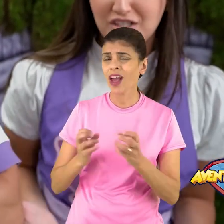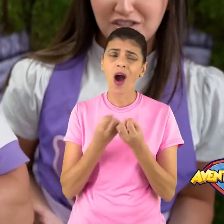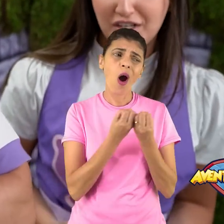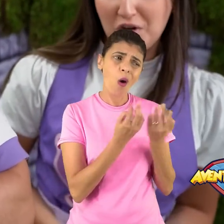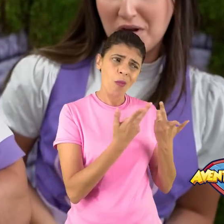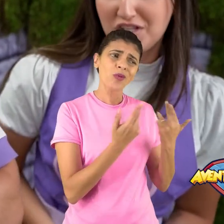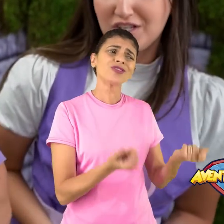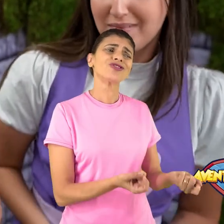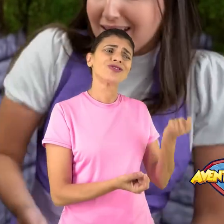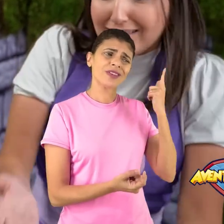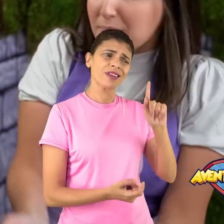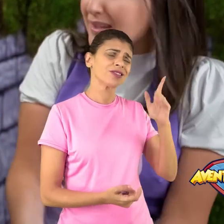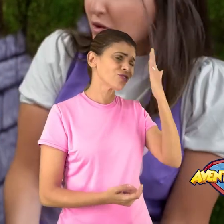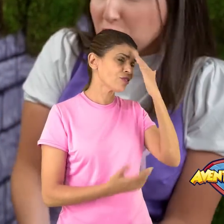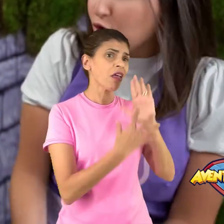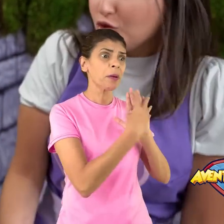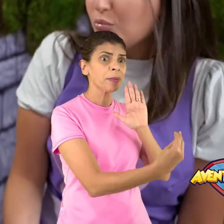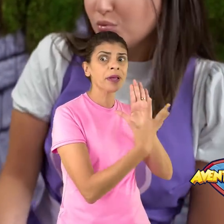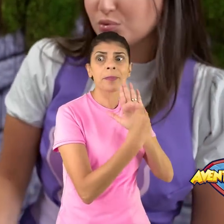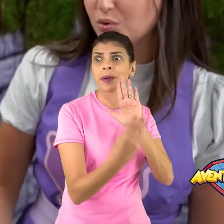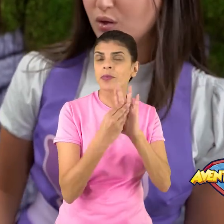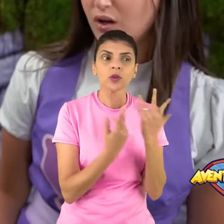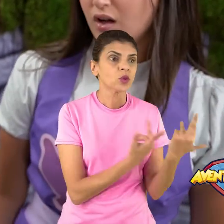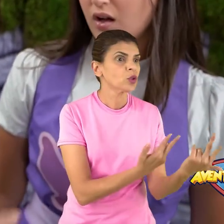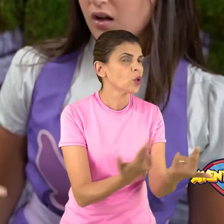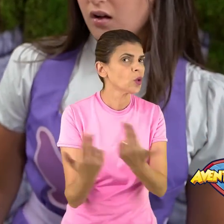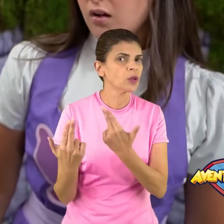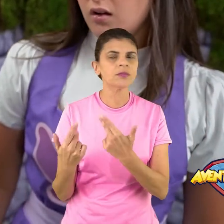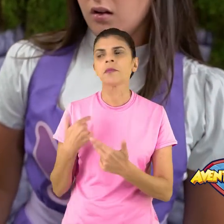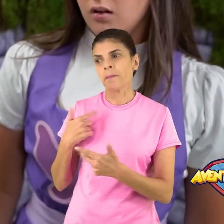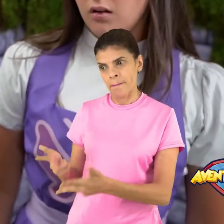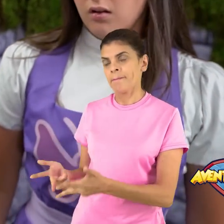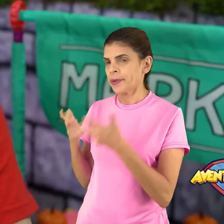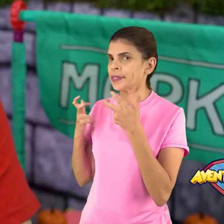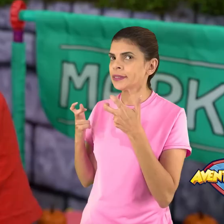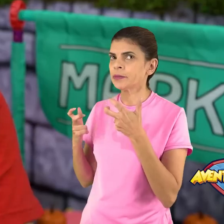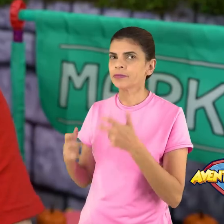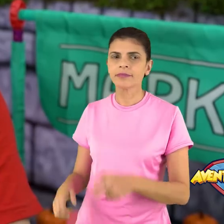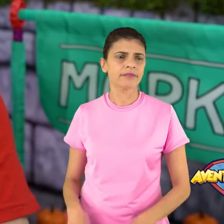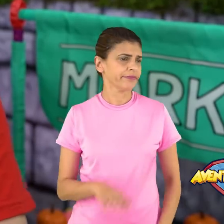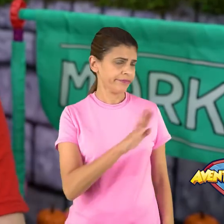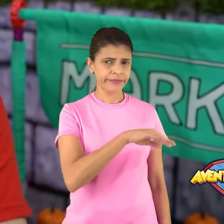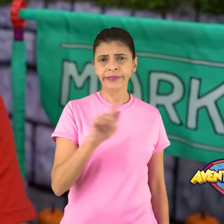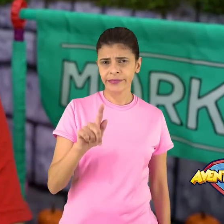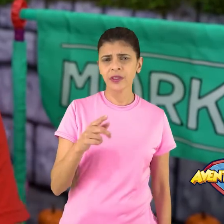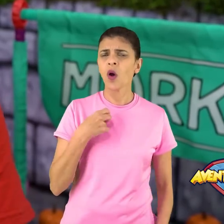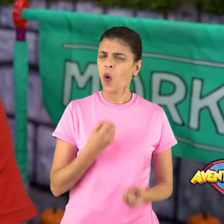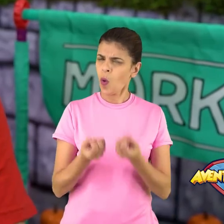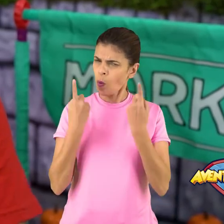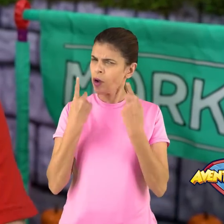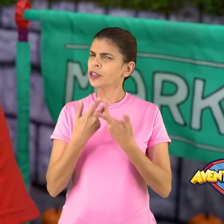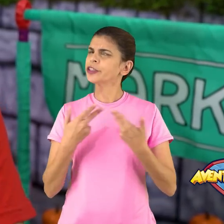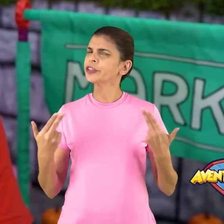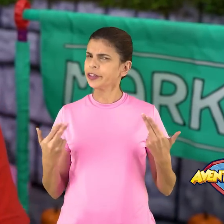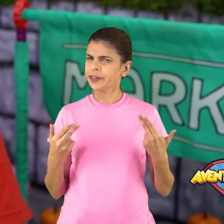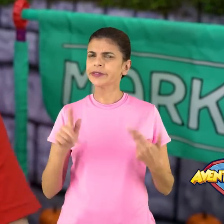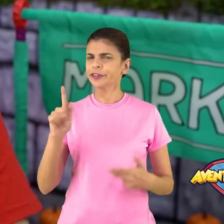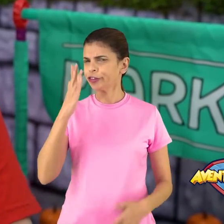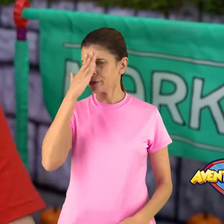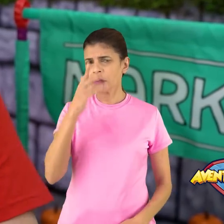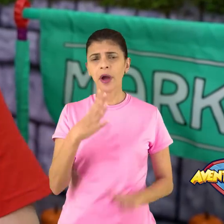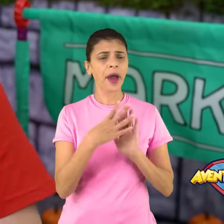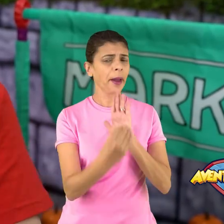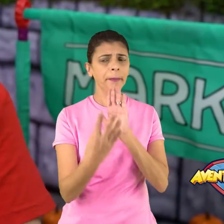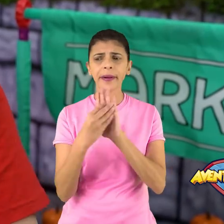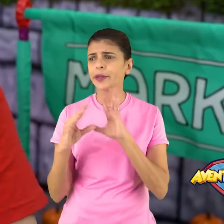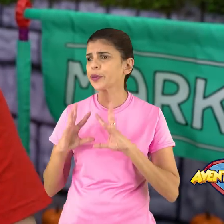alguma coisa estranha com a Gi. Ela tá imitando todo mundo! Eu percebi! Ei, Léo, tem alguma coisa estranha com a Gi. Ela